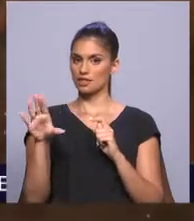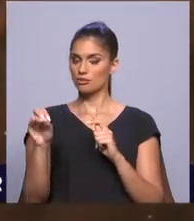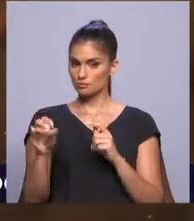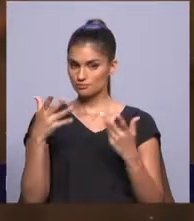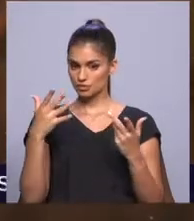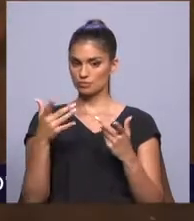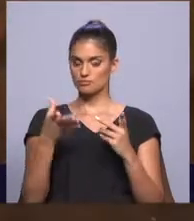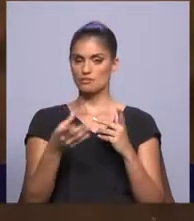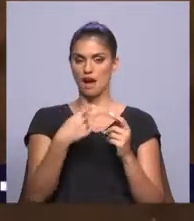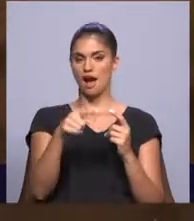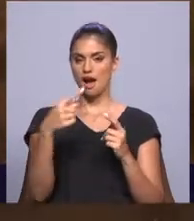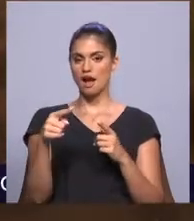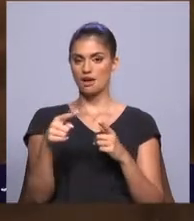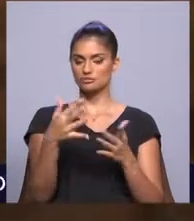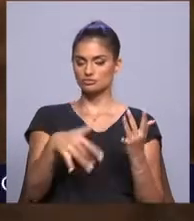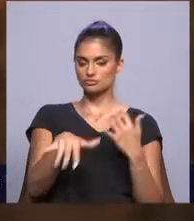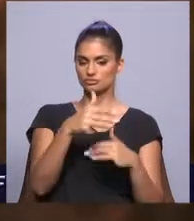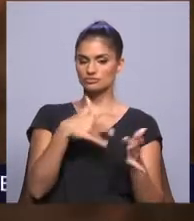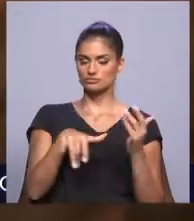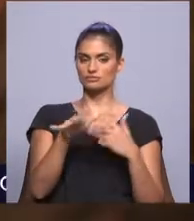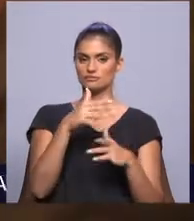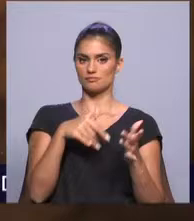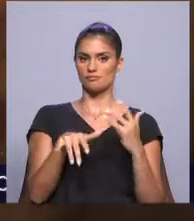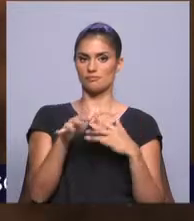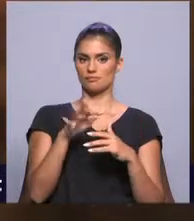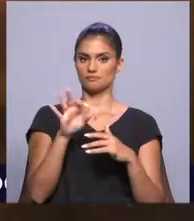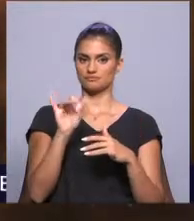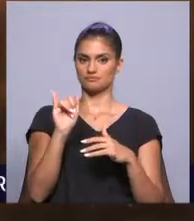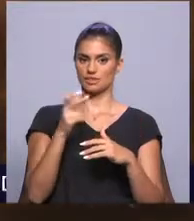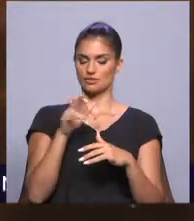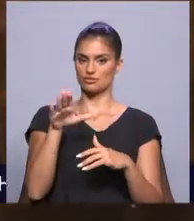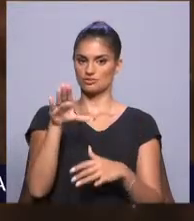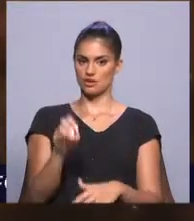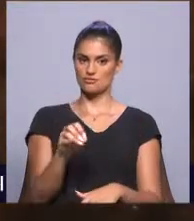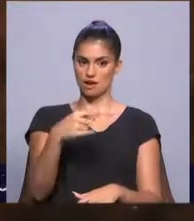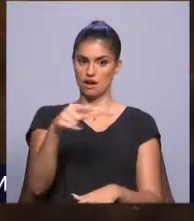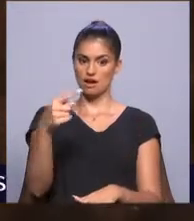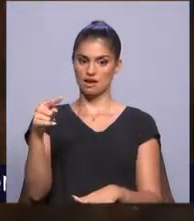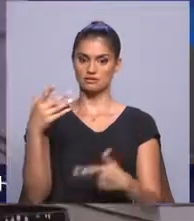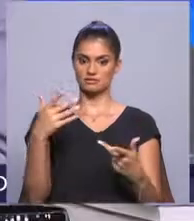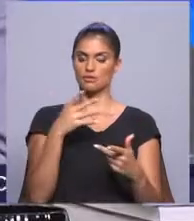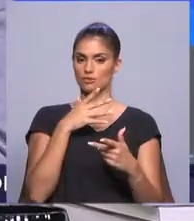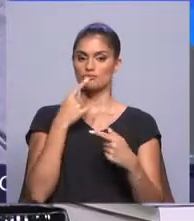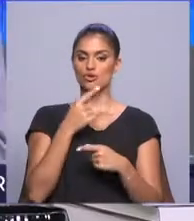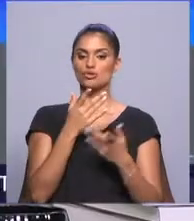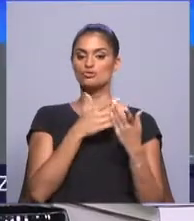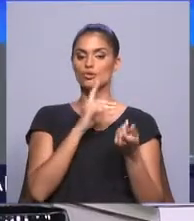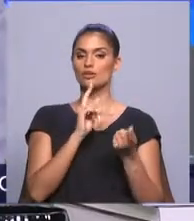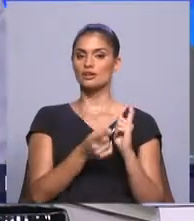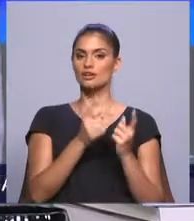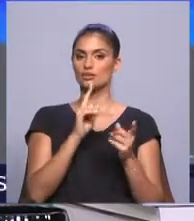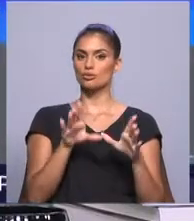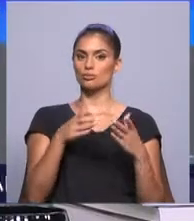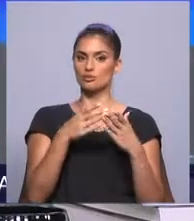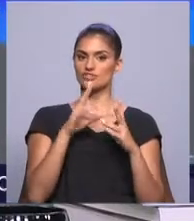que mais há nestes discos gigantescos e maciços é hidrogênio, muito hidrogênio. E então diz este estudo o seguinte, houve um grupo de investigadores